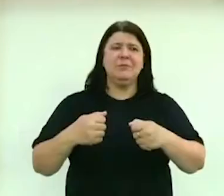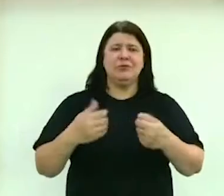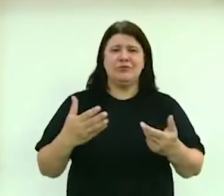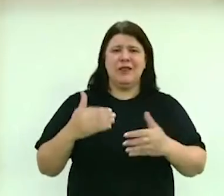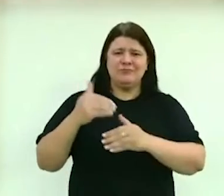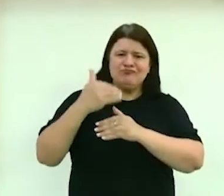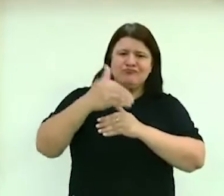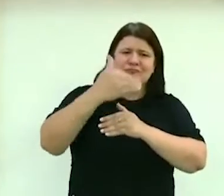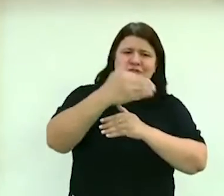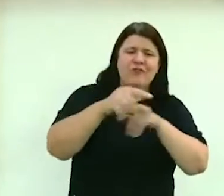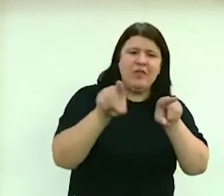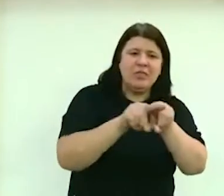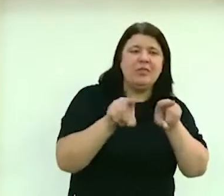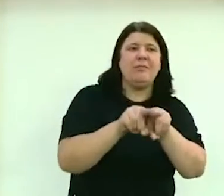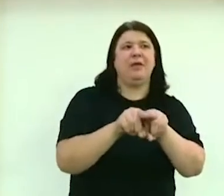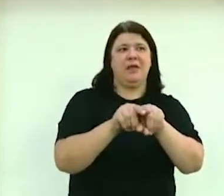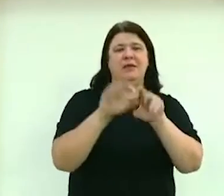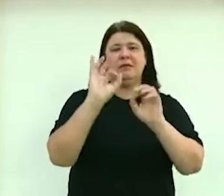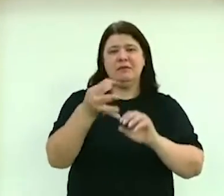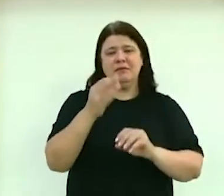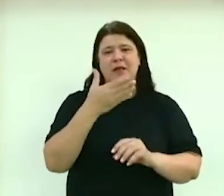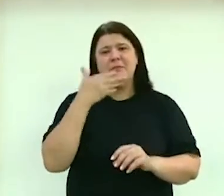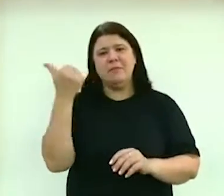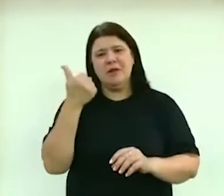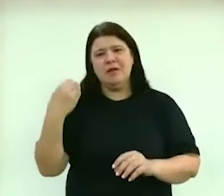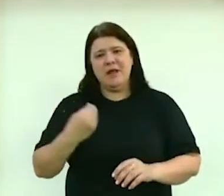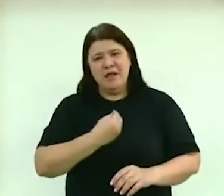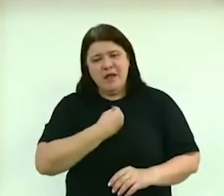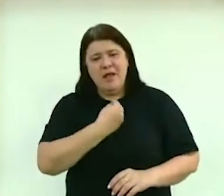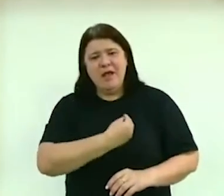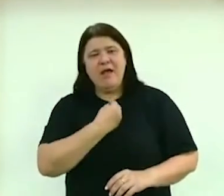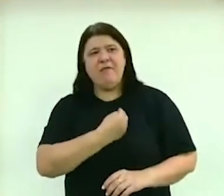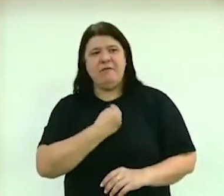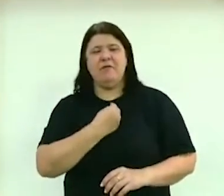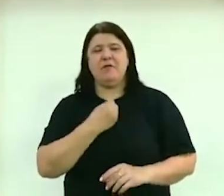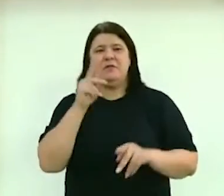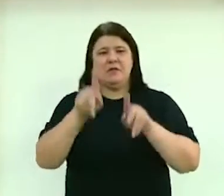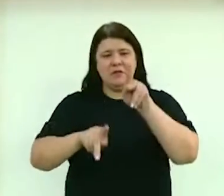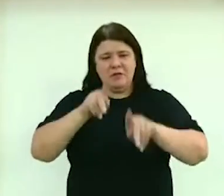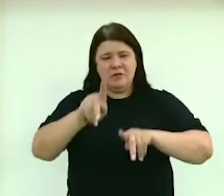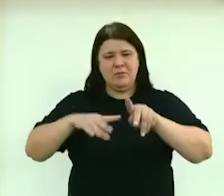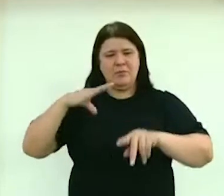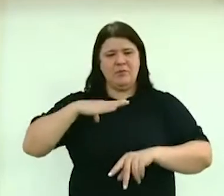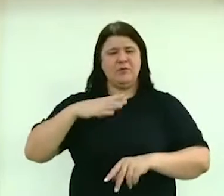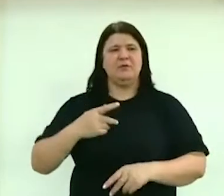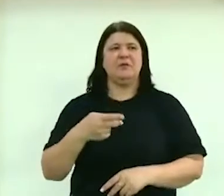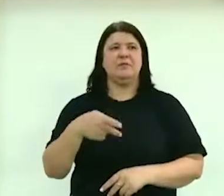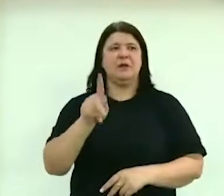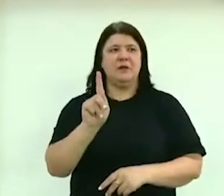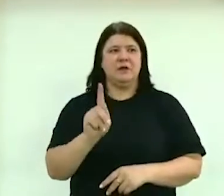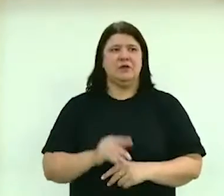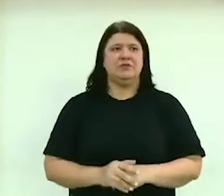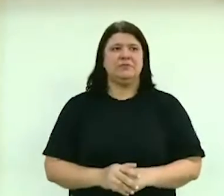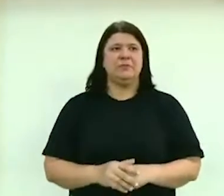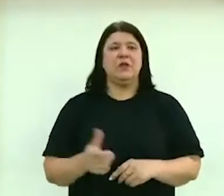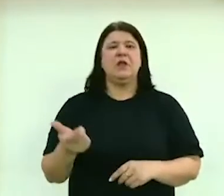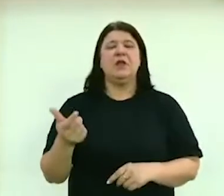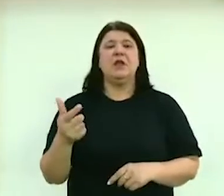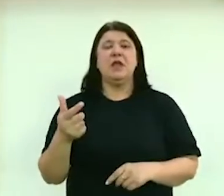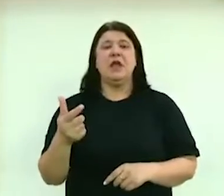do cidadão praiagrandense seja melhorada a cada dia. Senhor presidente, eu tenho duas indicações que eu faço um encaminhamento à mesa e